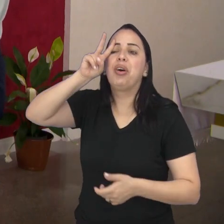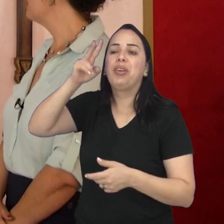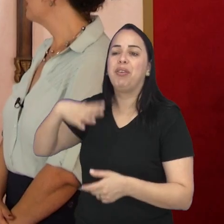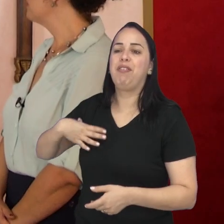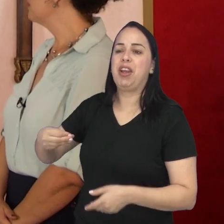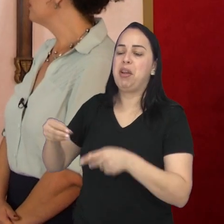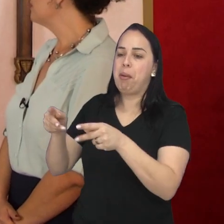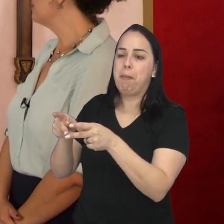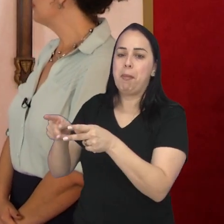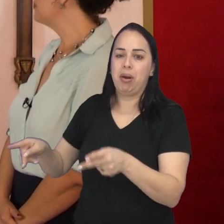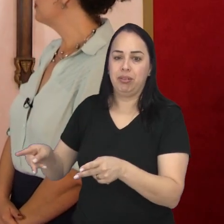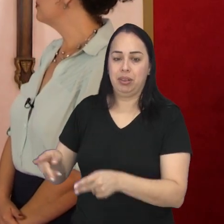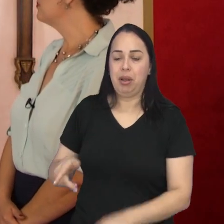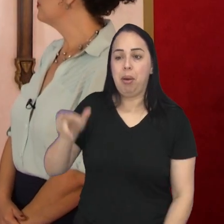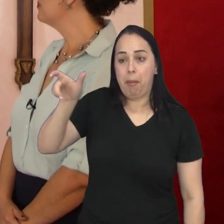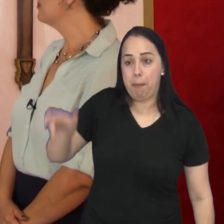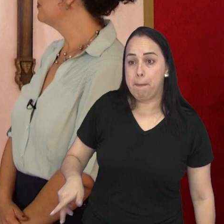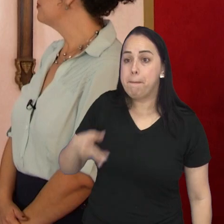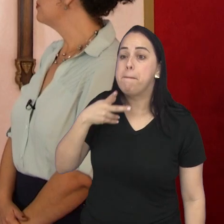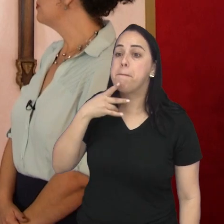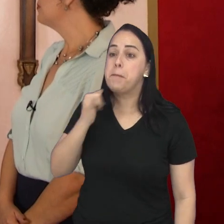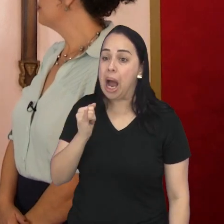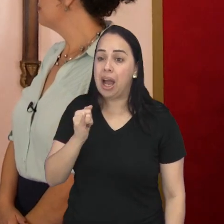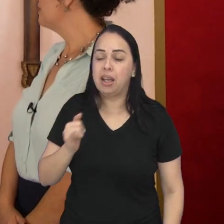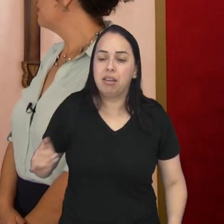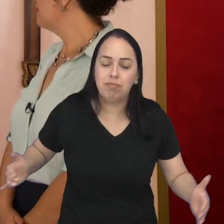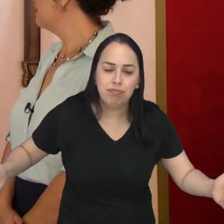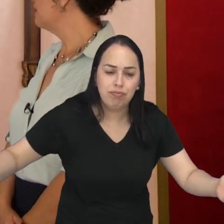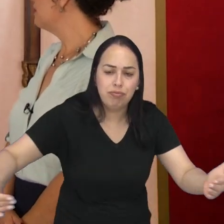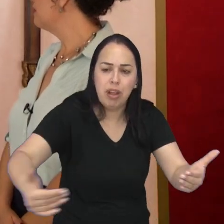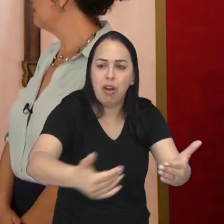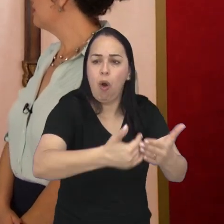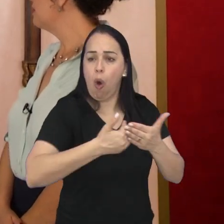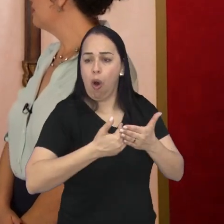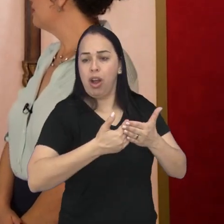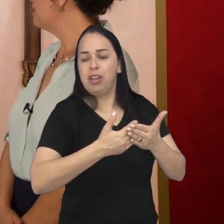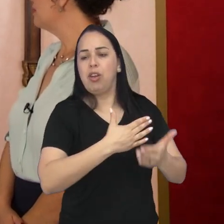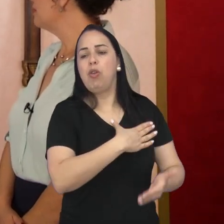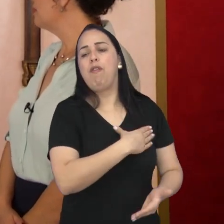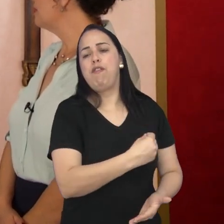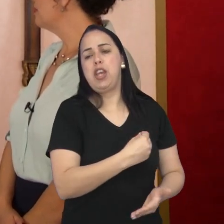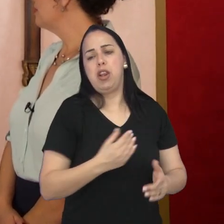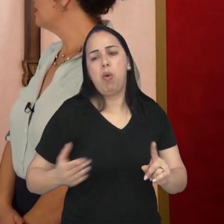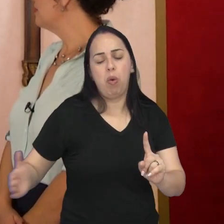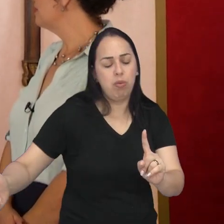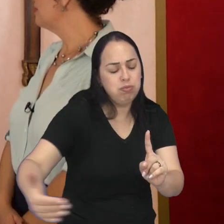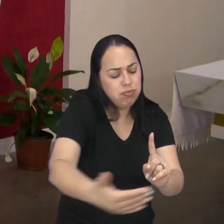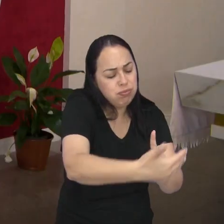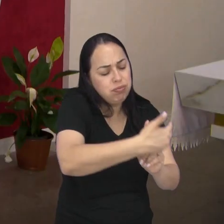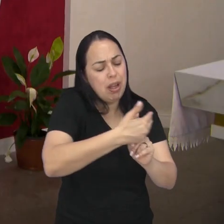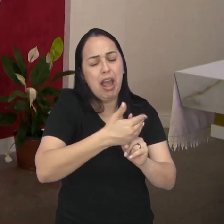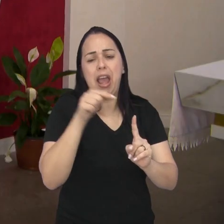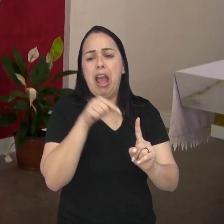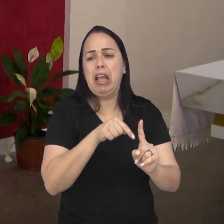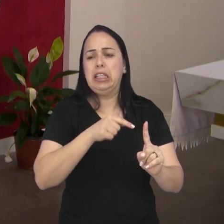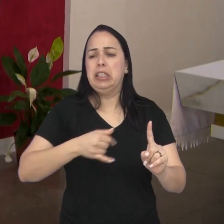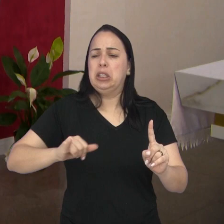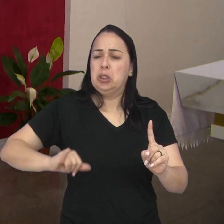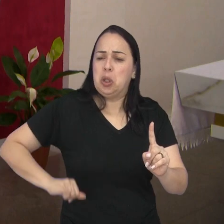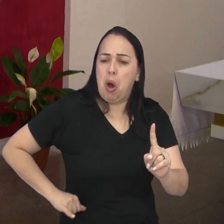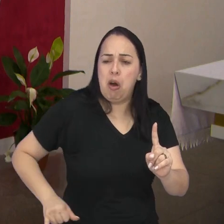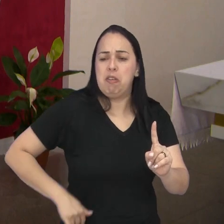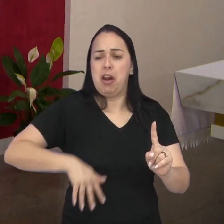pródigo. O pai é aquele que acolhe o filho que volta para casa todo arrebentado, todo pobre,